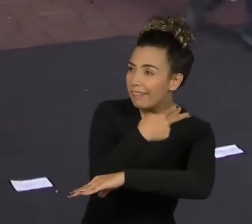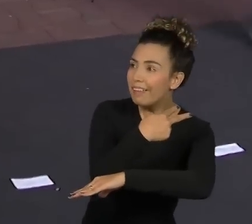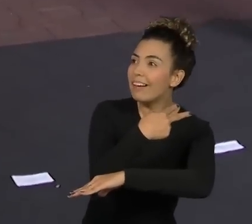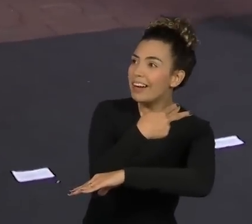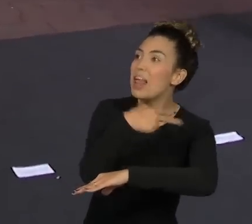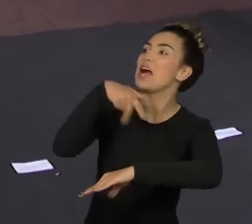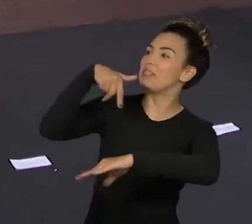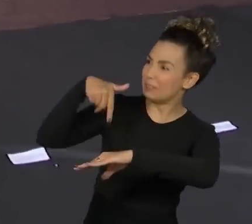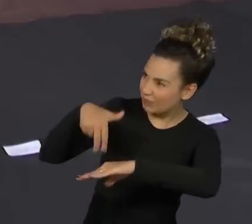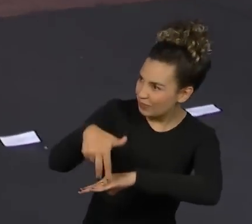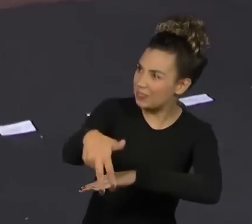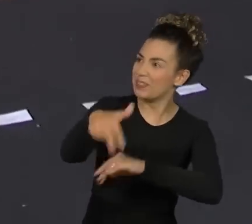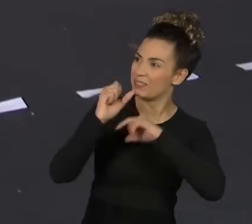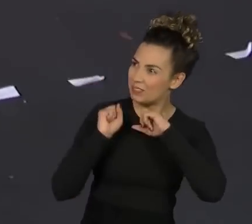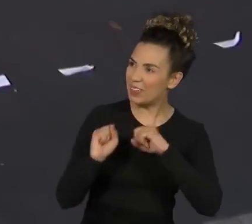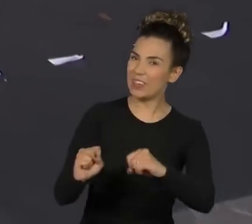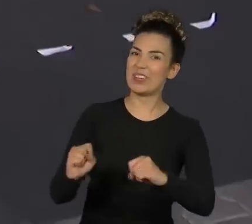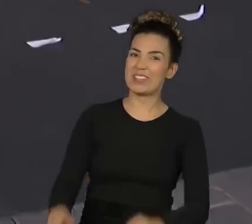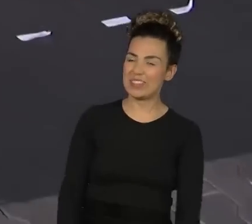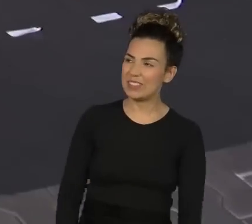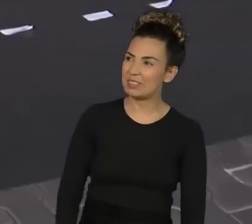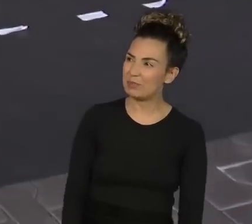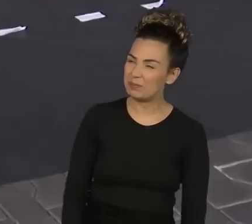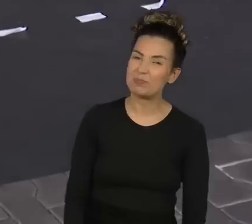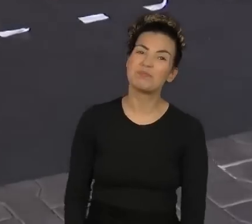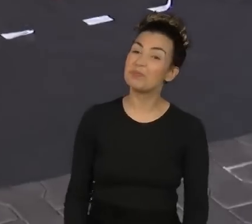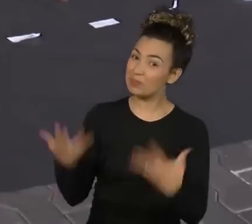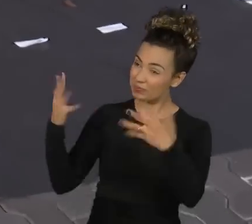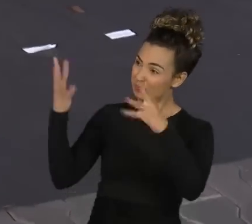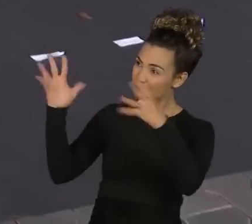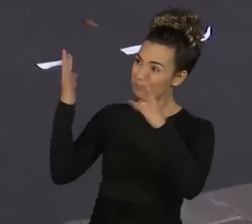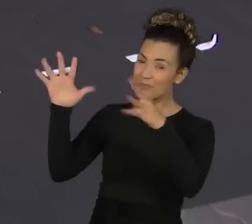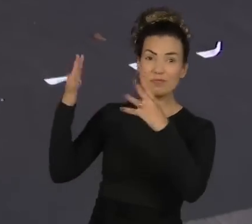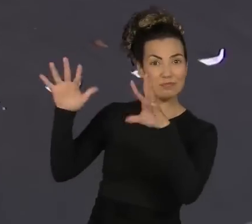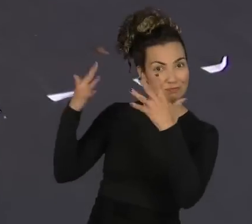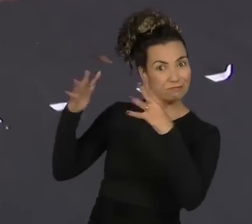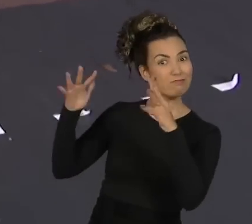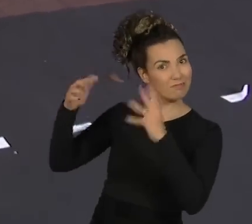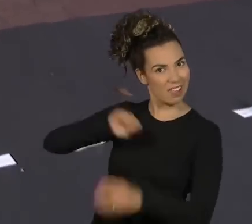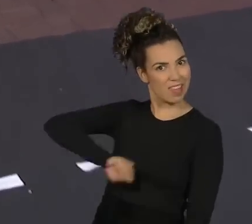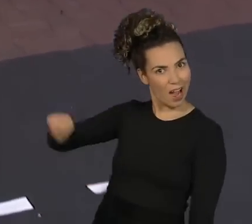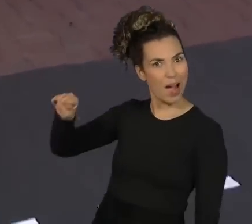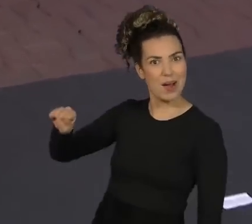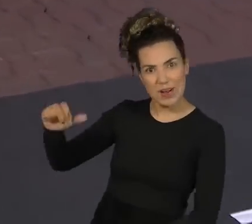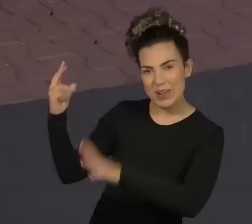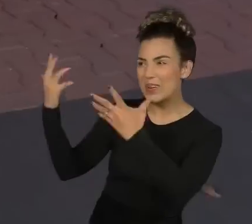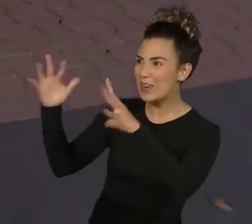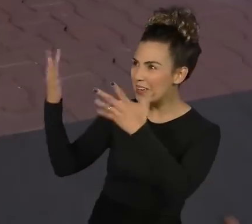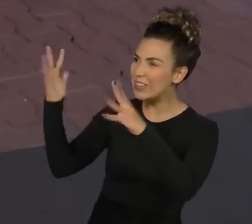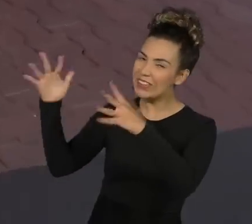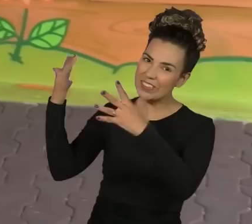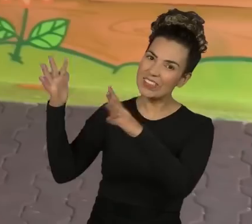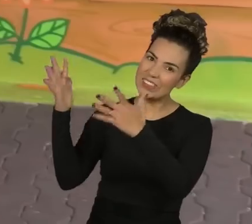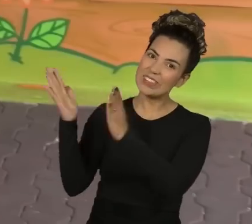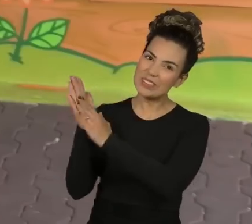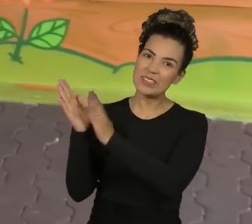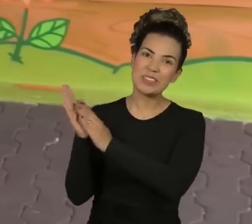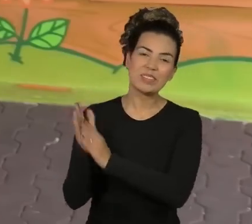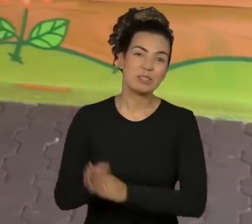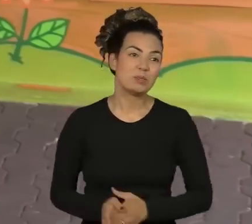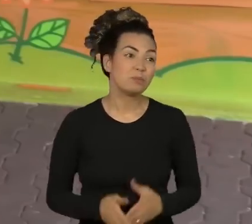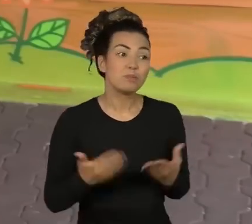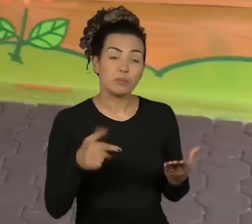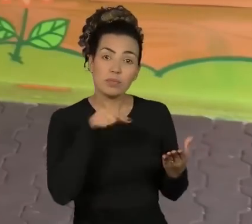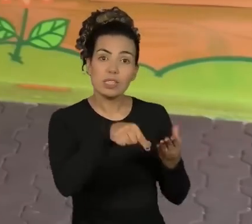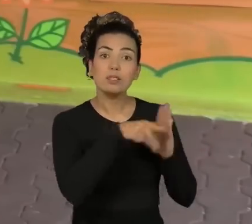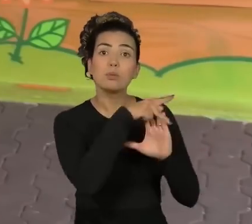pode atravessar na faixa. Isso aí, ó, arrasou! Parabéns! O objetivo desse